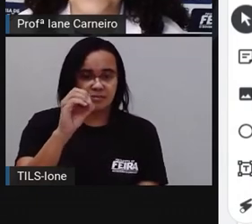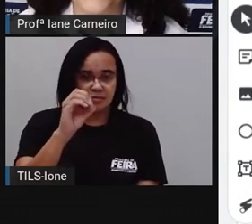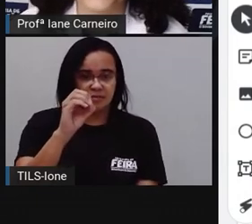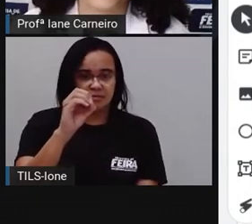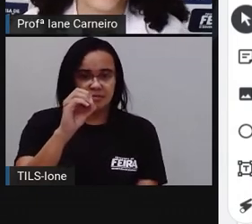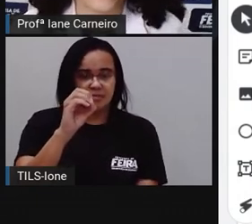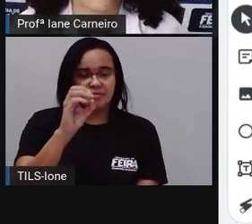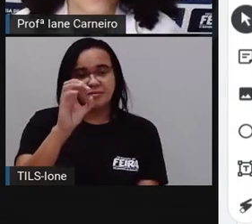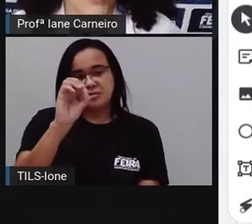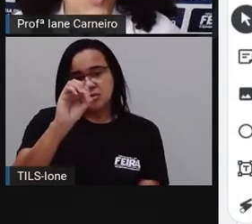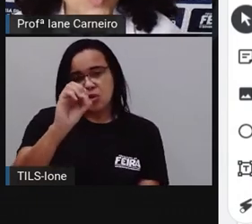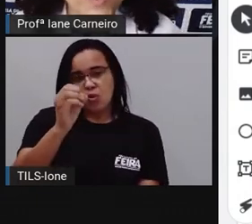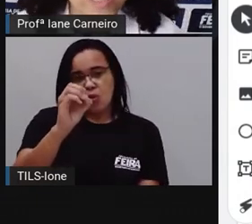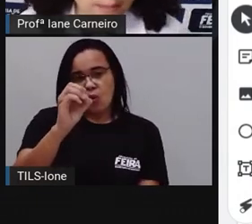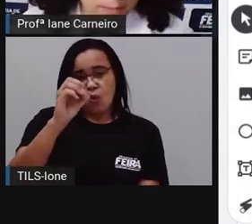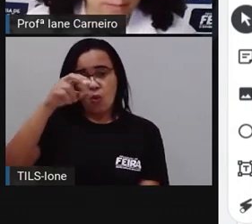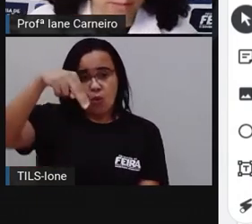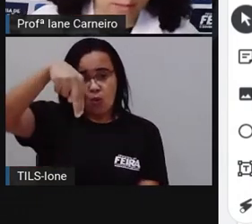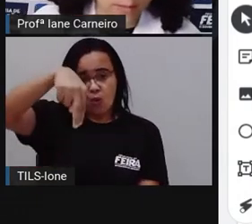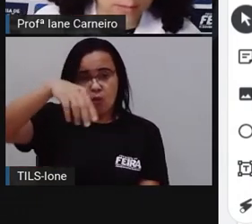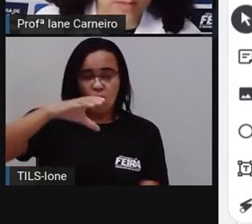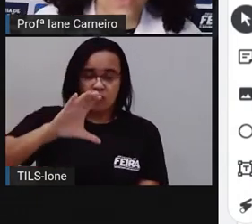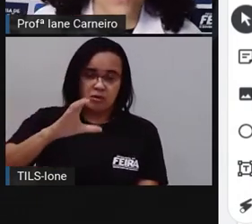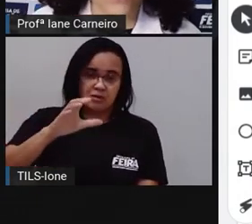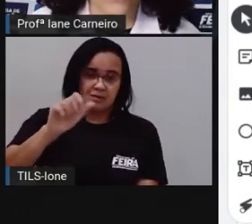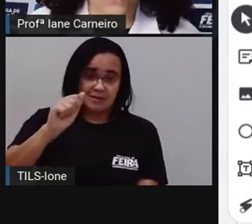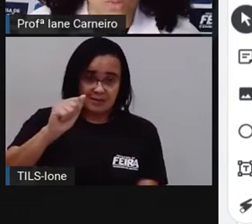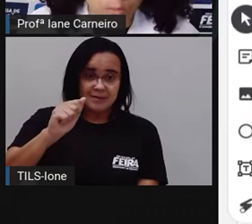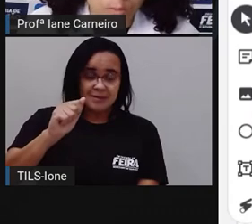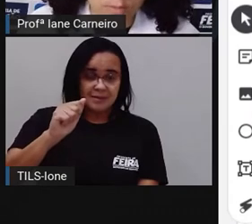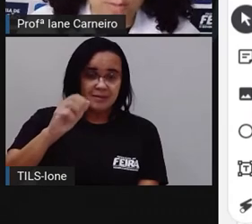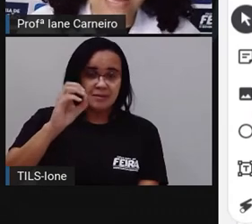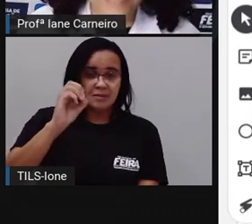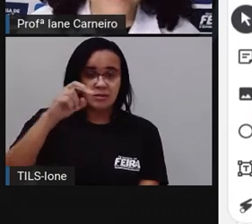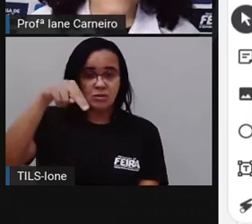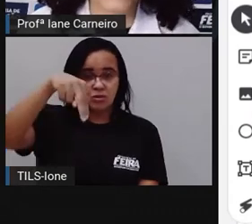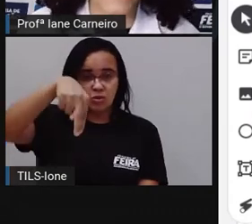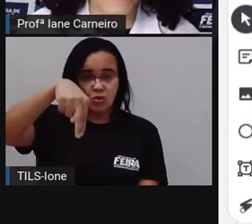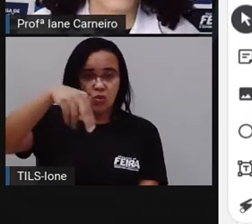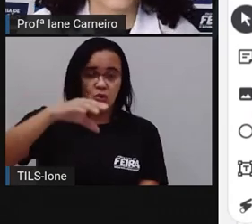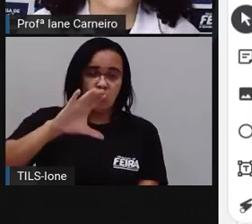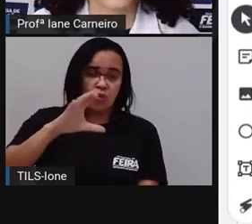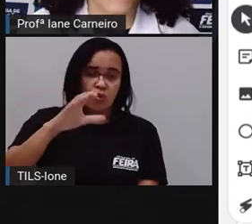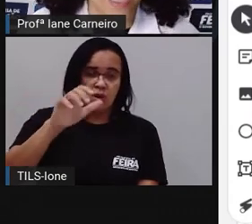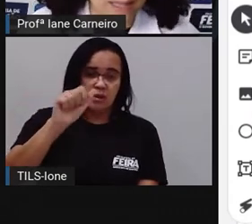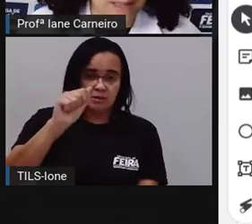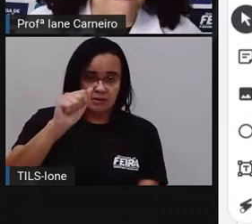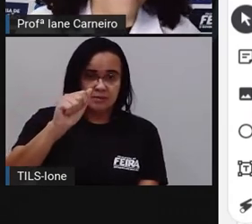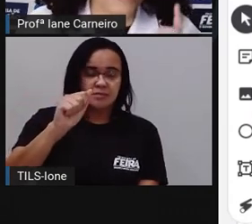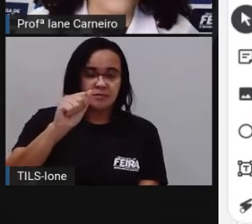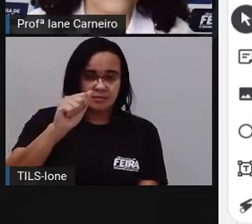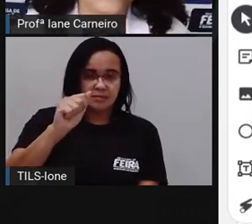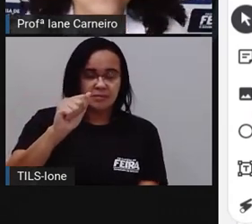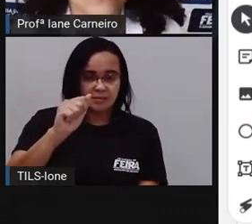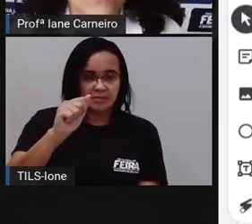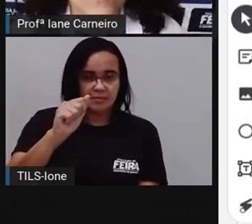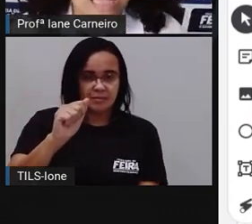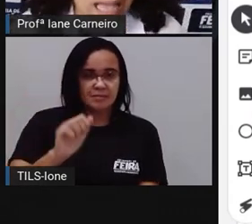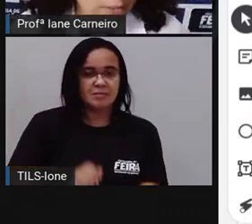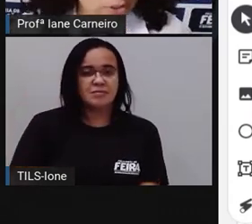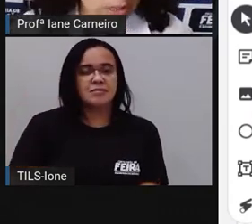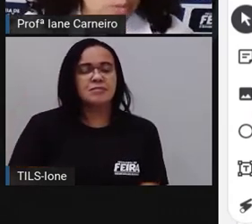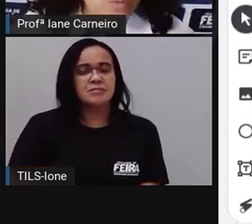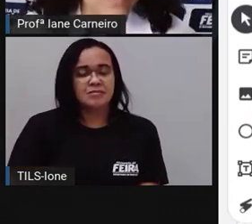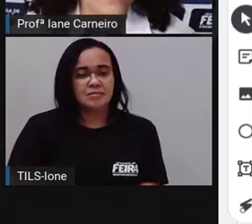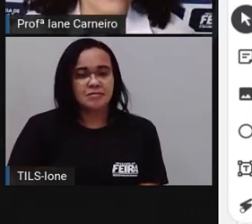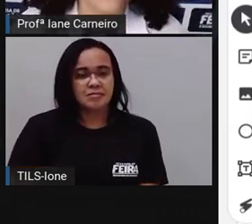Onça. Vamos escrever a palavra onça, ó. On, sa, sa. Para fazer o som do